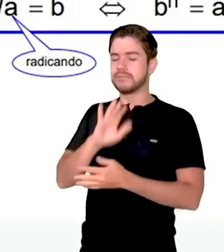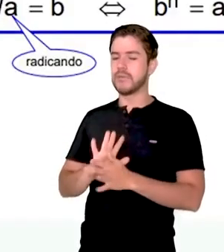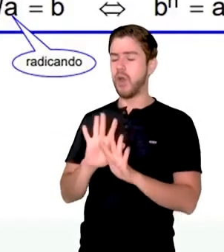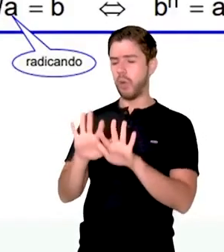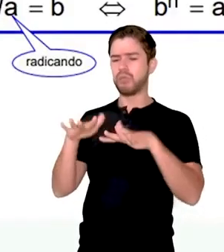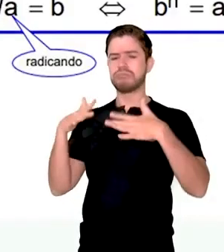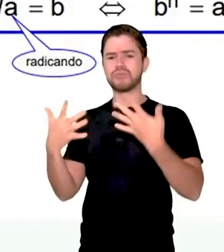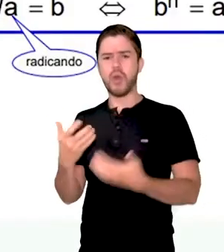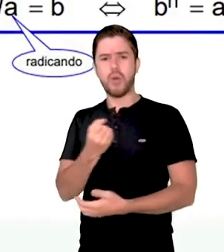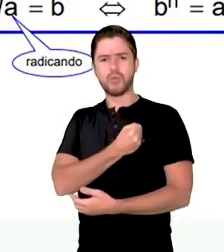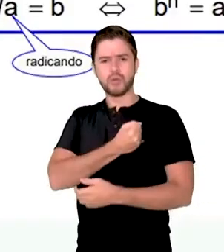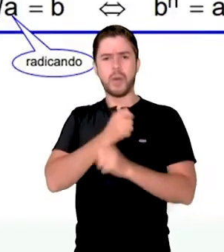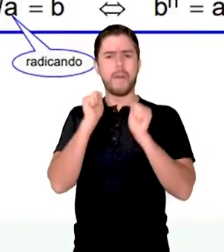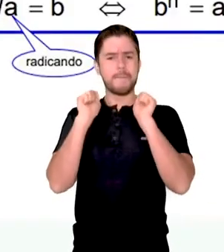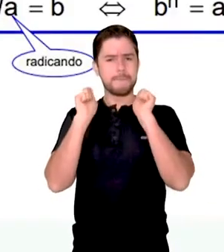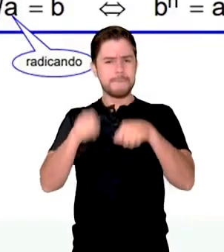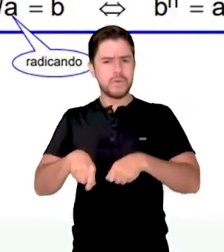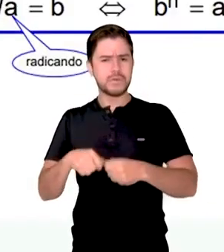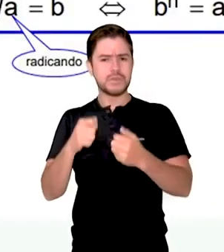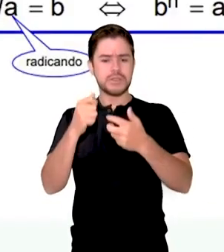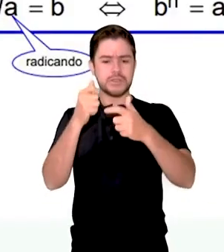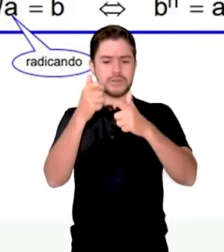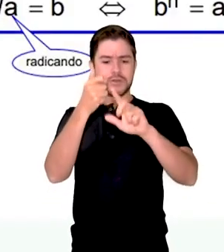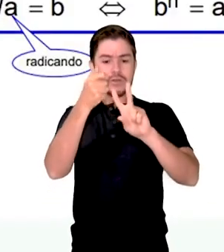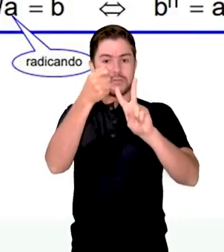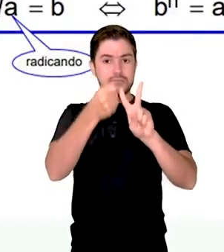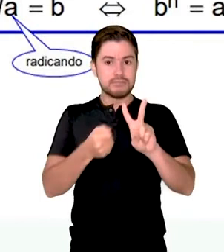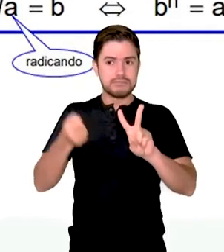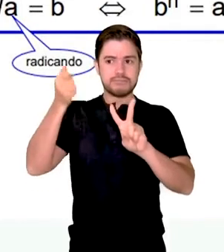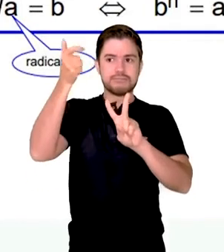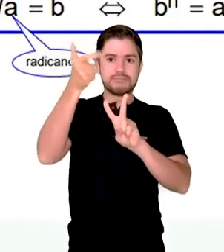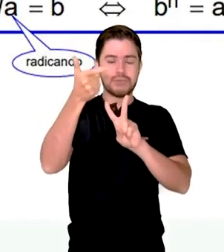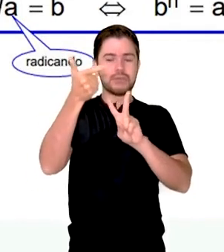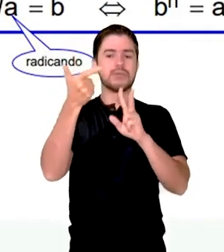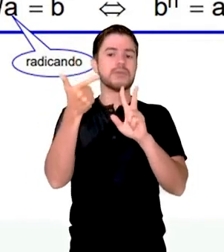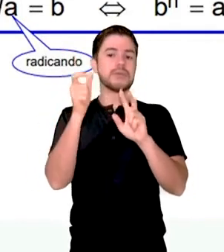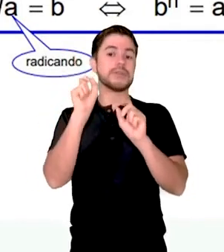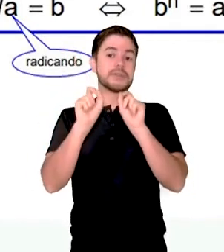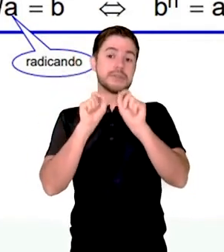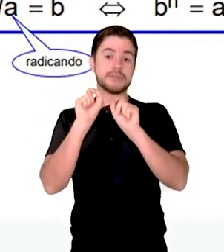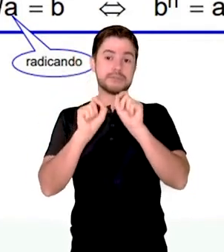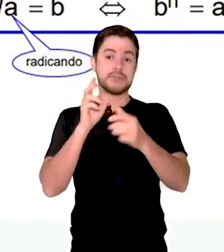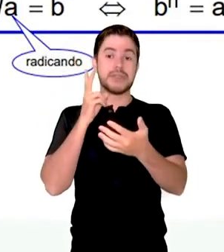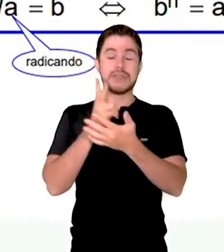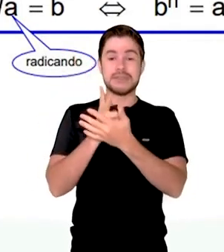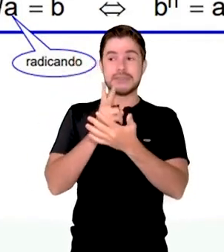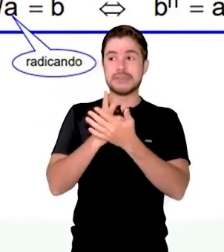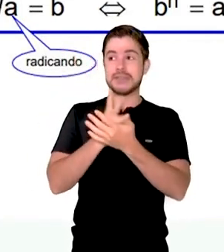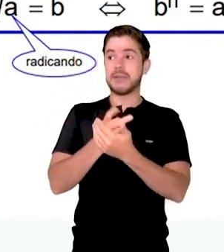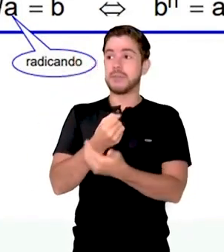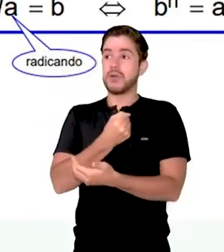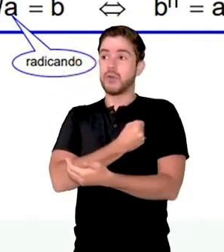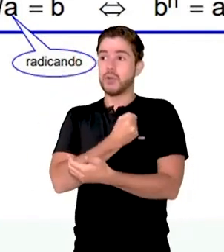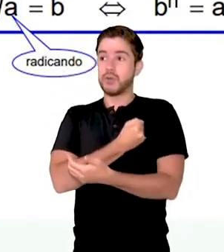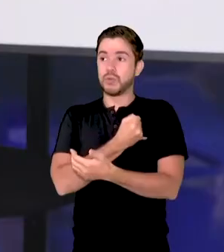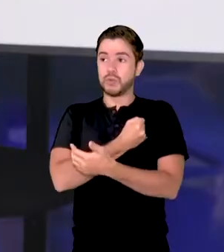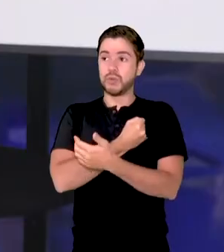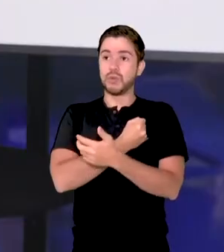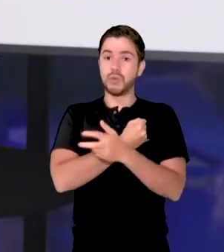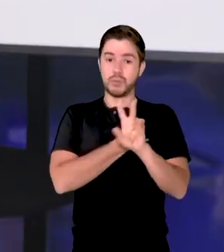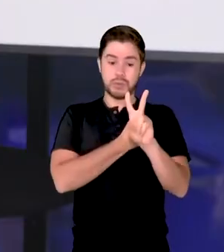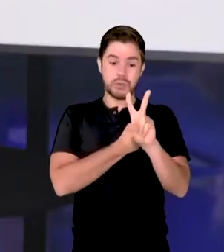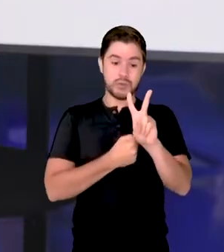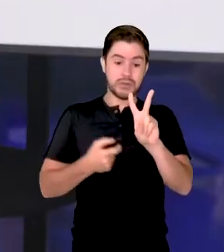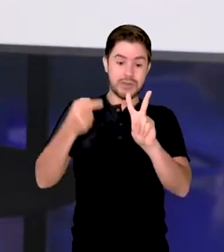número eu posso elevar a potência que está no índice Lembrando que o índice é sempre Aquele número que tá